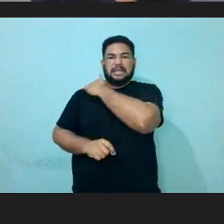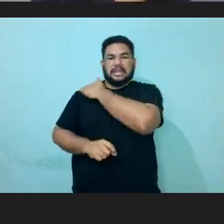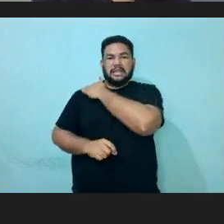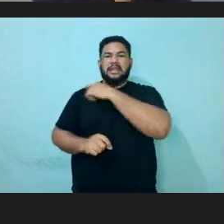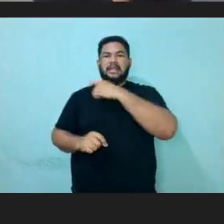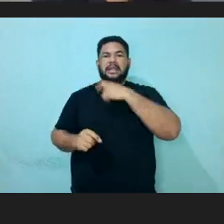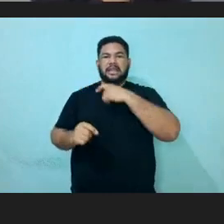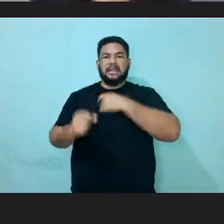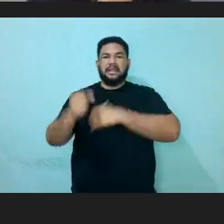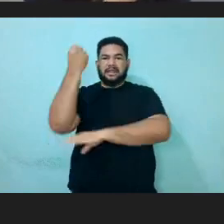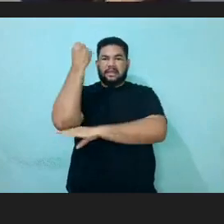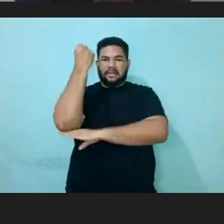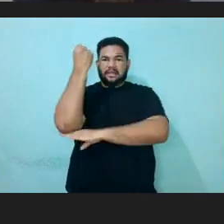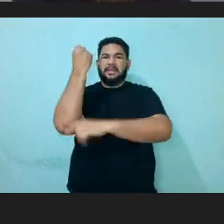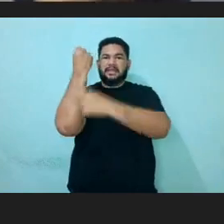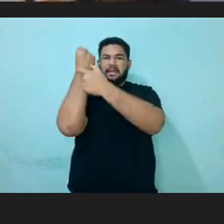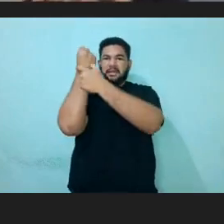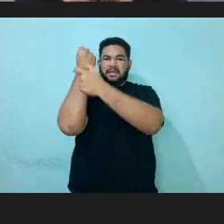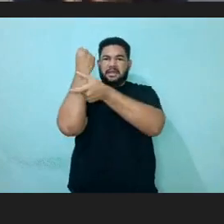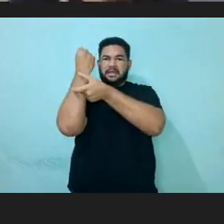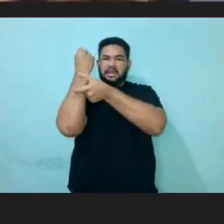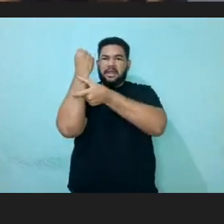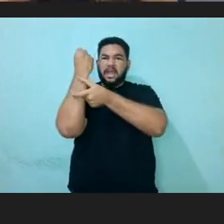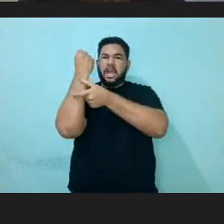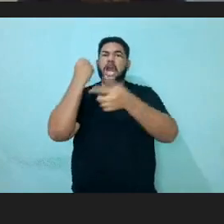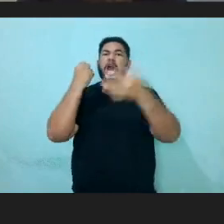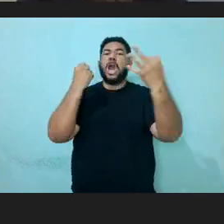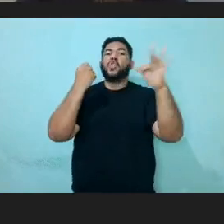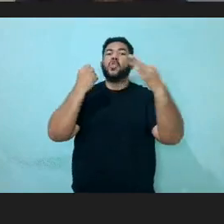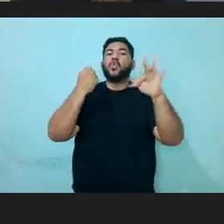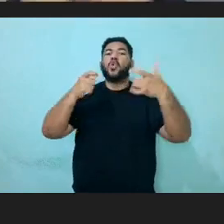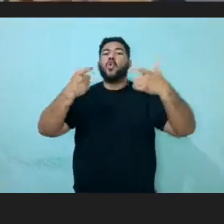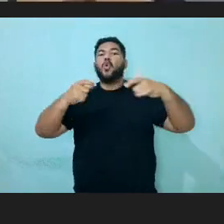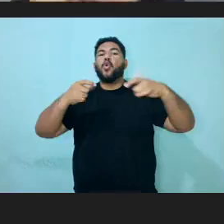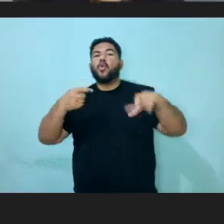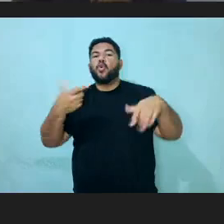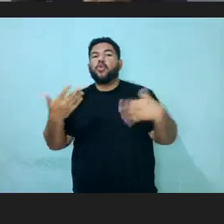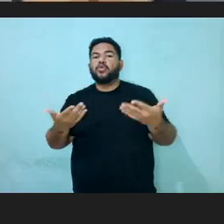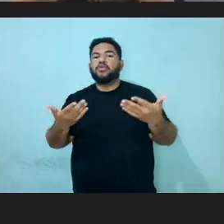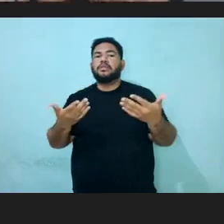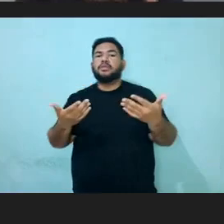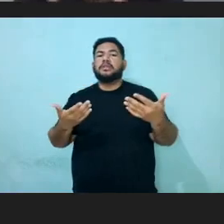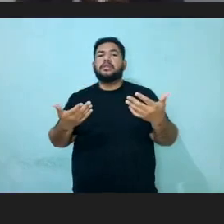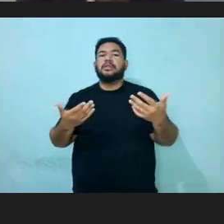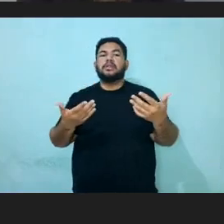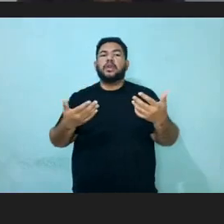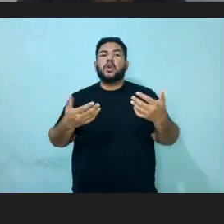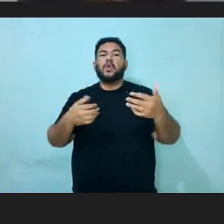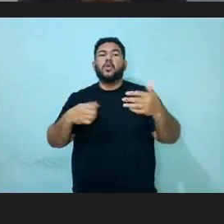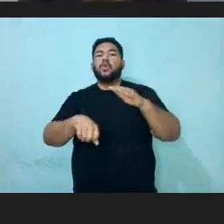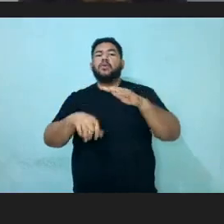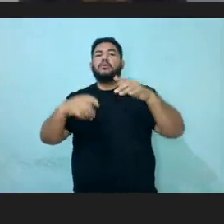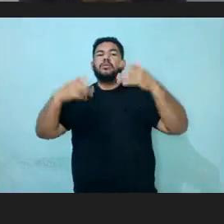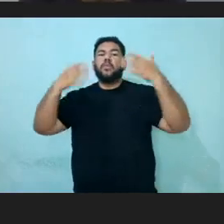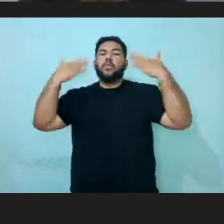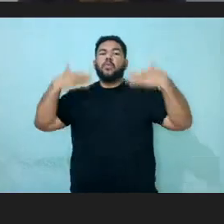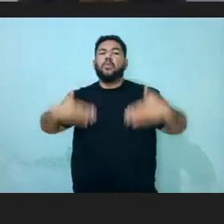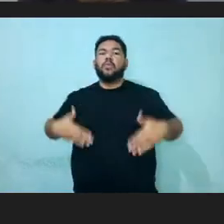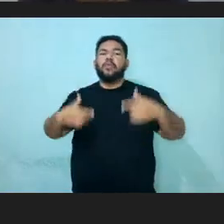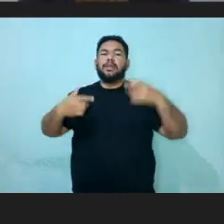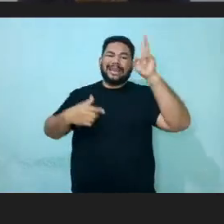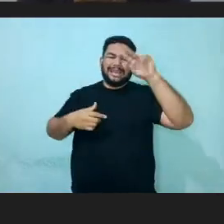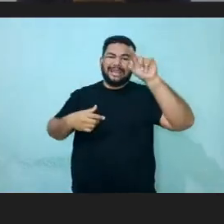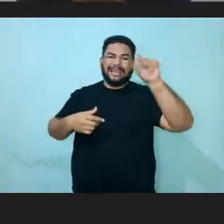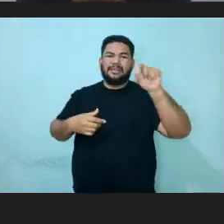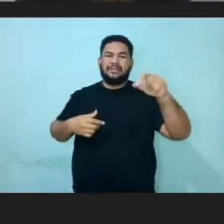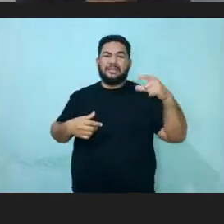de pescoço, que sentia muita dor, onde era a principal dor? Qual era a principal região de dor? Tu lembra? Isso, era